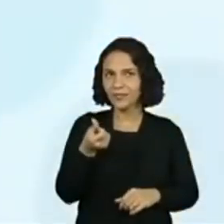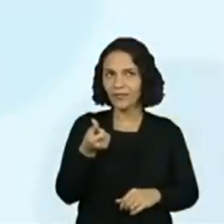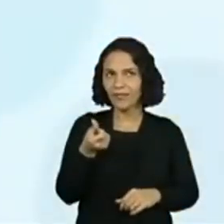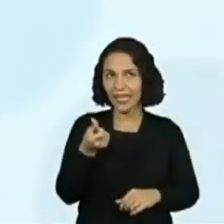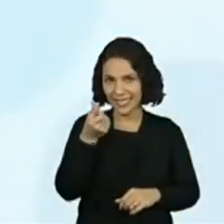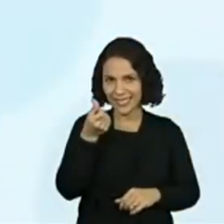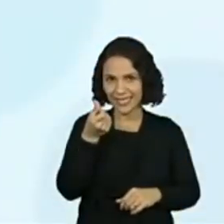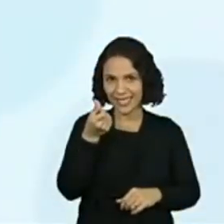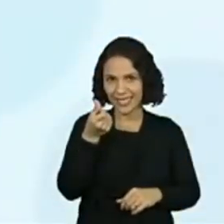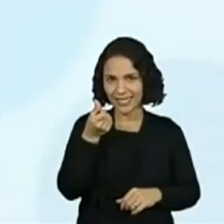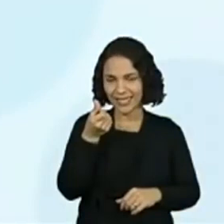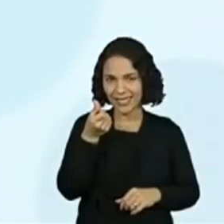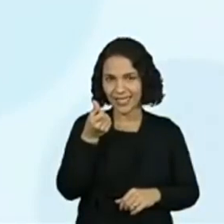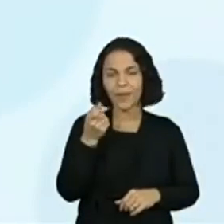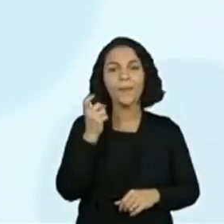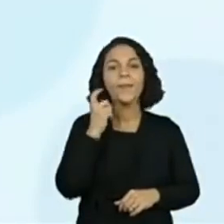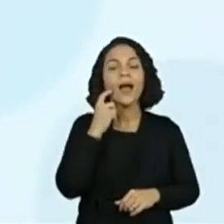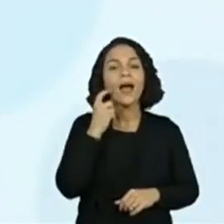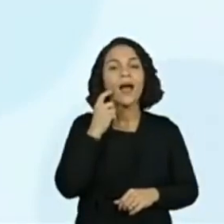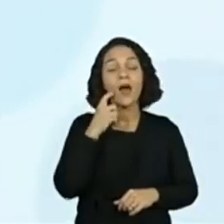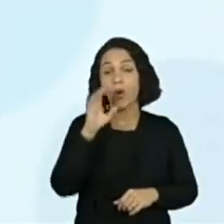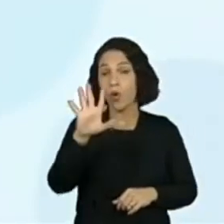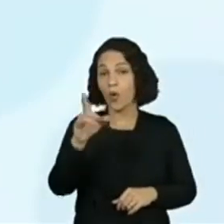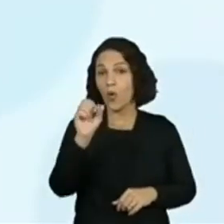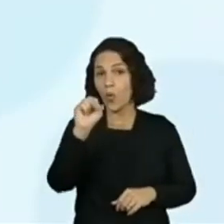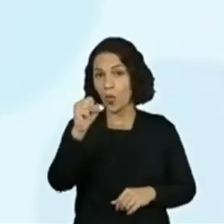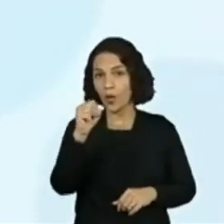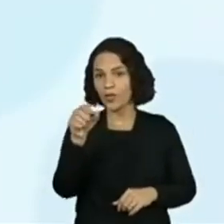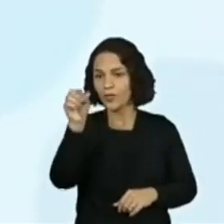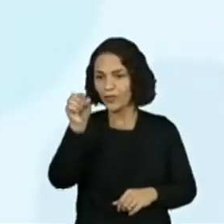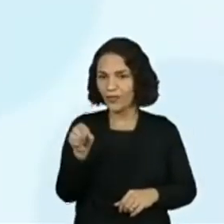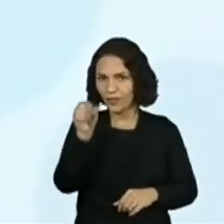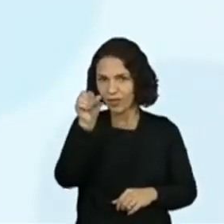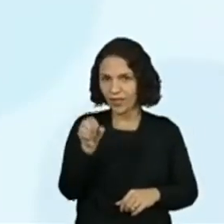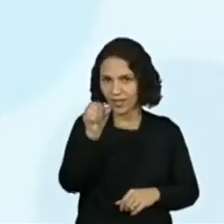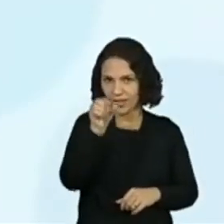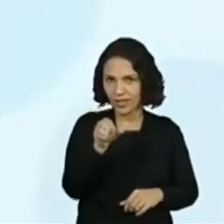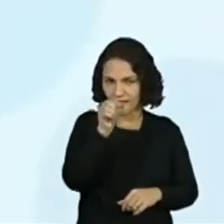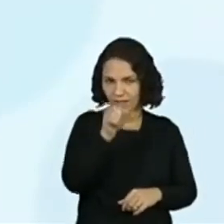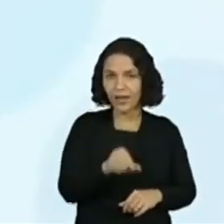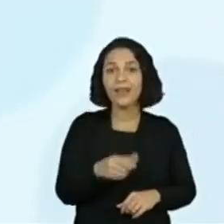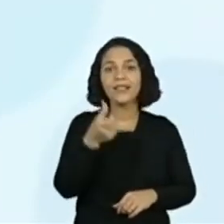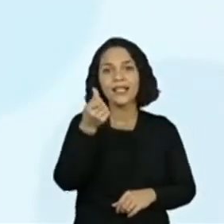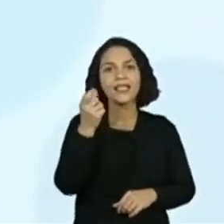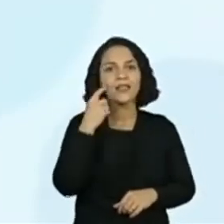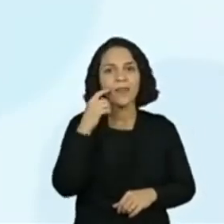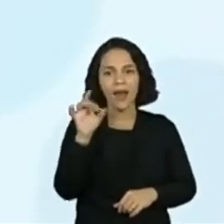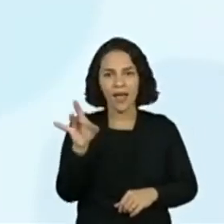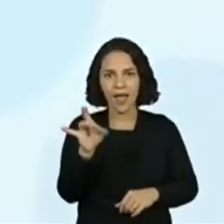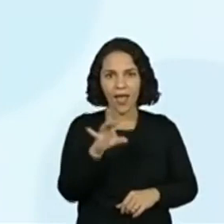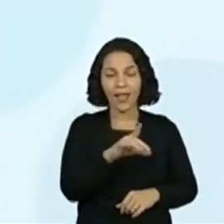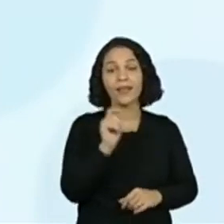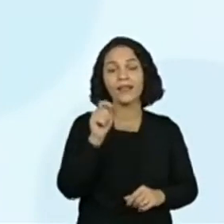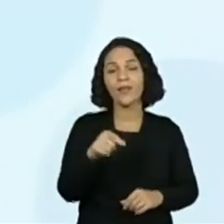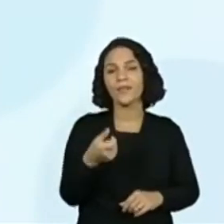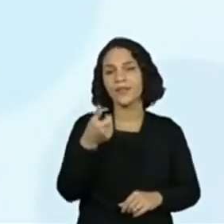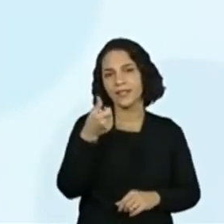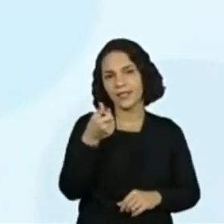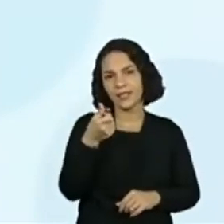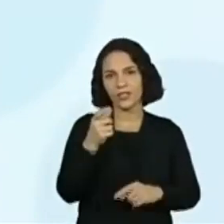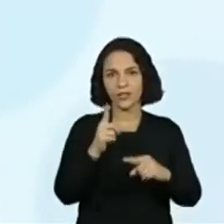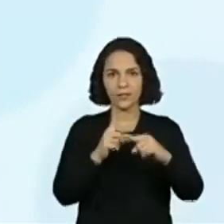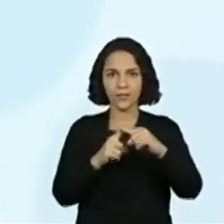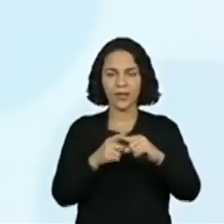são 6 fileiras, ou melhor, 8 fileiras com 6 balas em cada uma, podemos colocar 6, mais